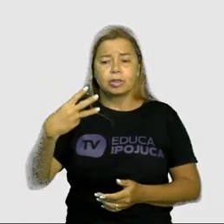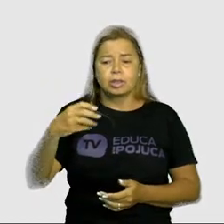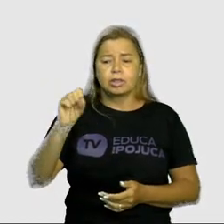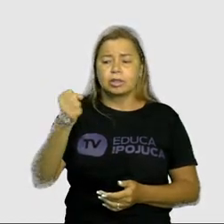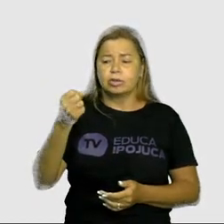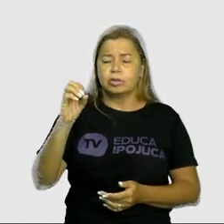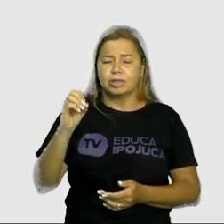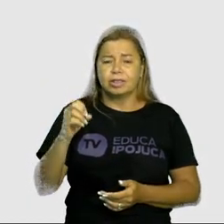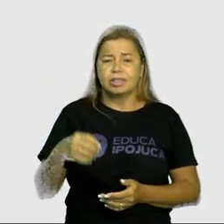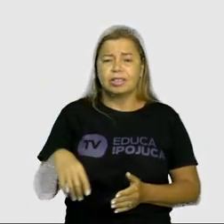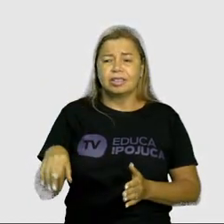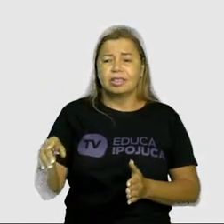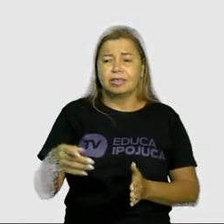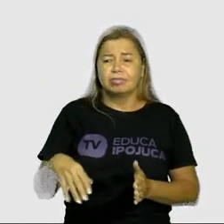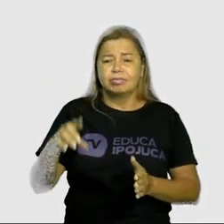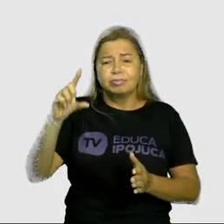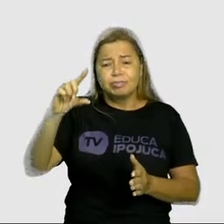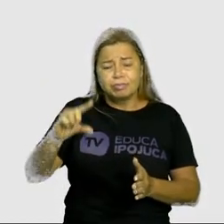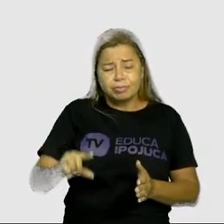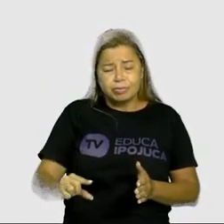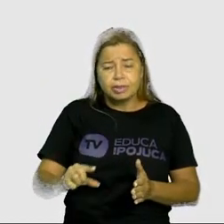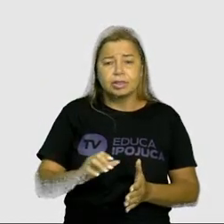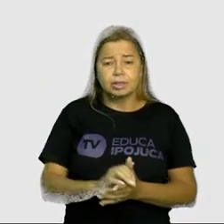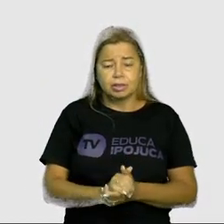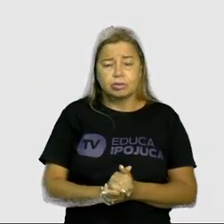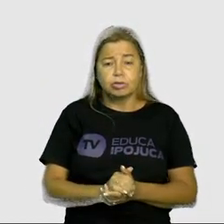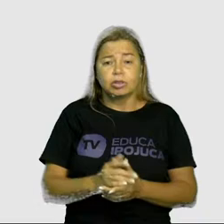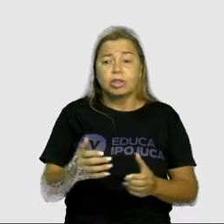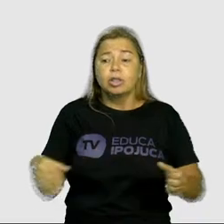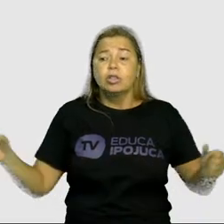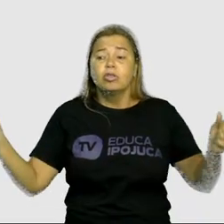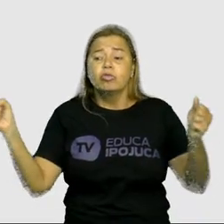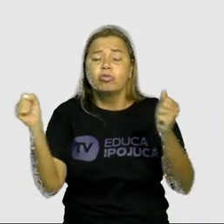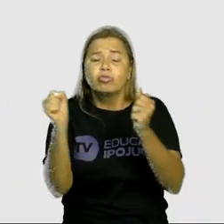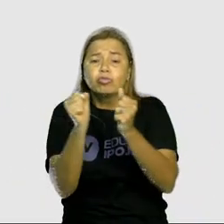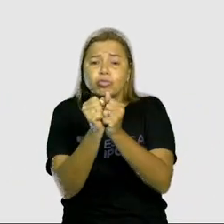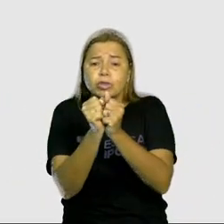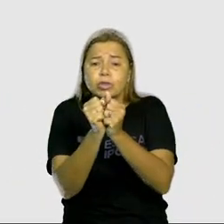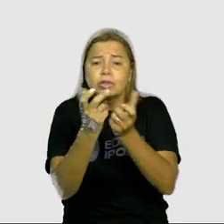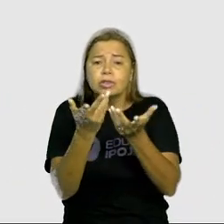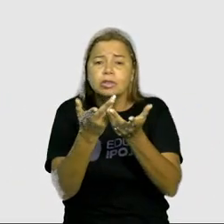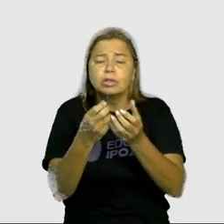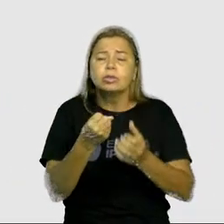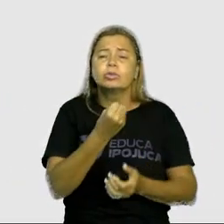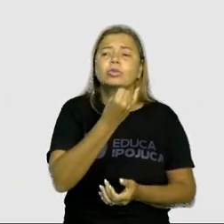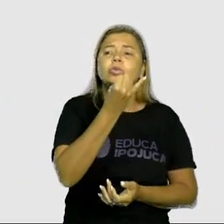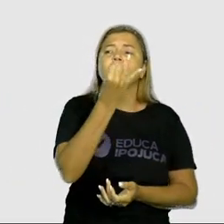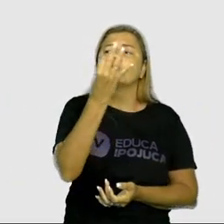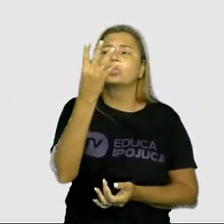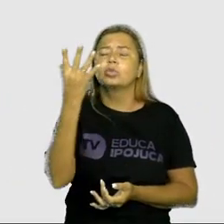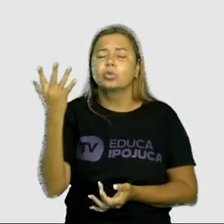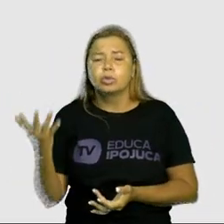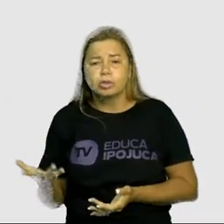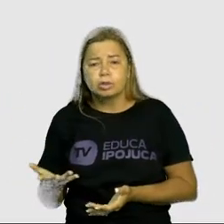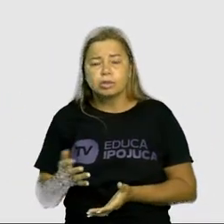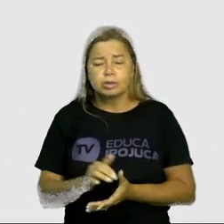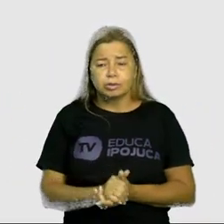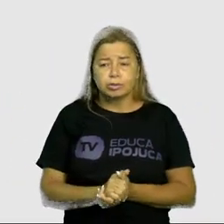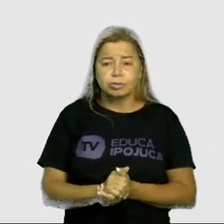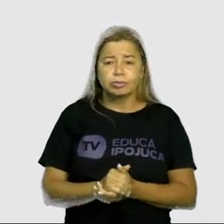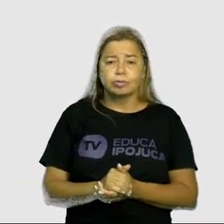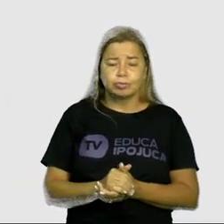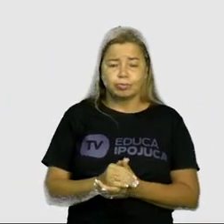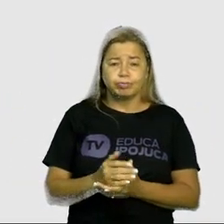do que Luiz. Quantos pontos os dois têm juntos? Para eu saber quantos pontos eles têm juntos, primeiro eu preciso